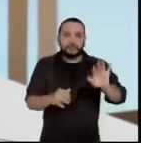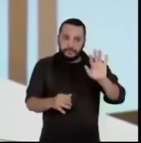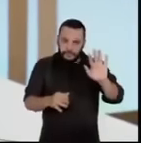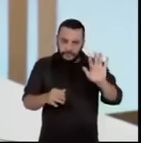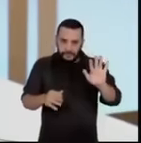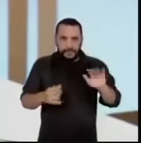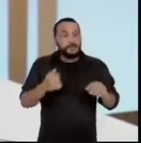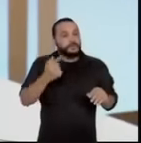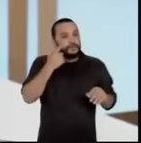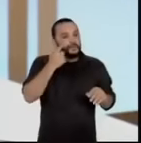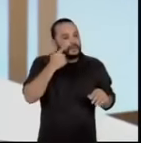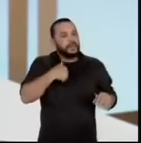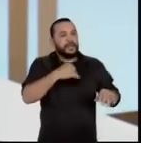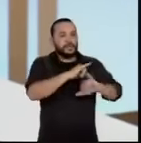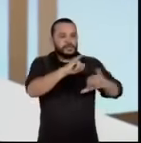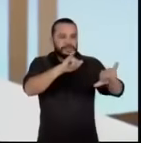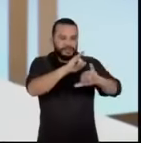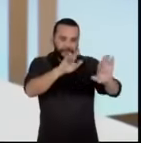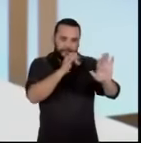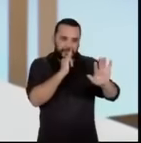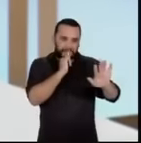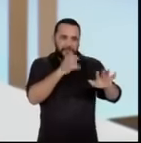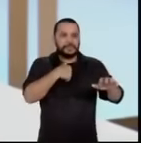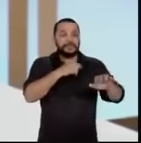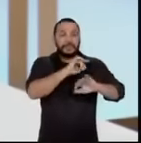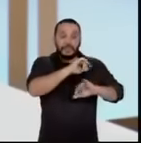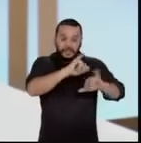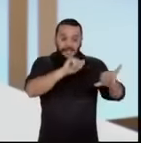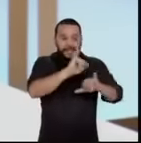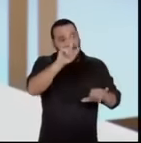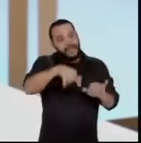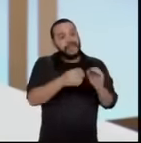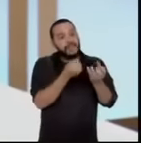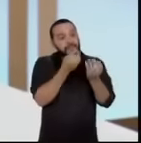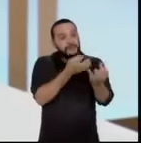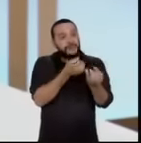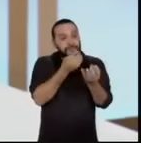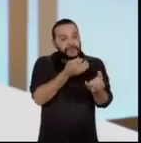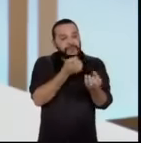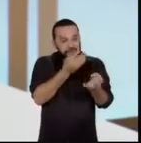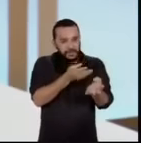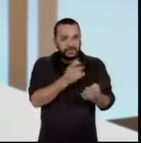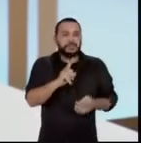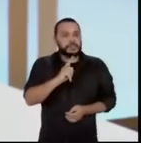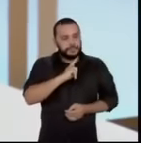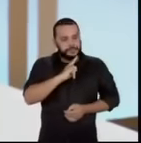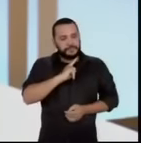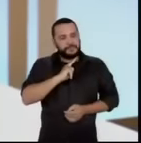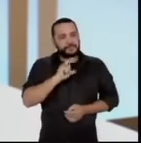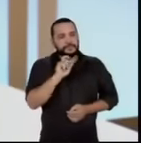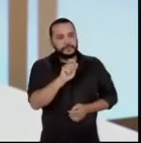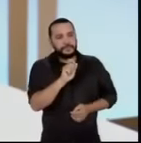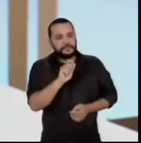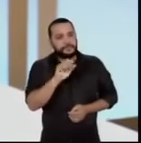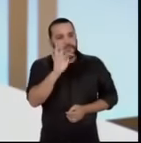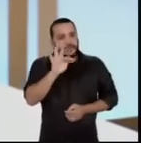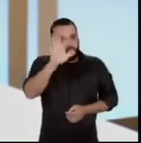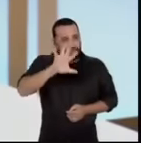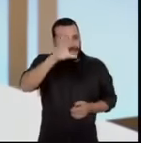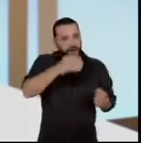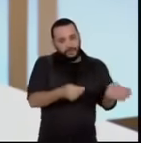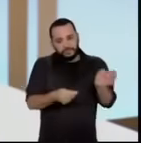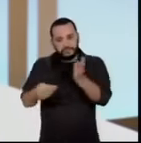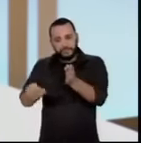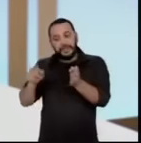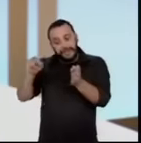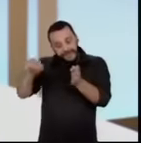lendo a notícia como ela veio. O alertado é uma informação que foi reportada ao órgão federal e o órgão federal tomou